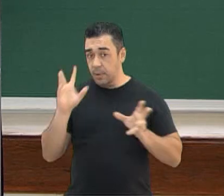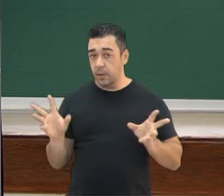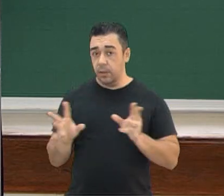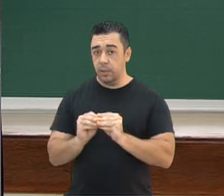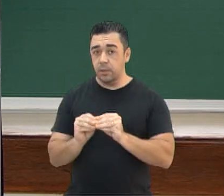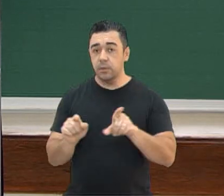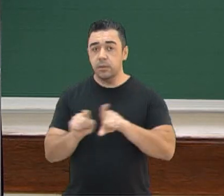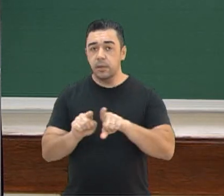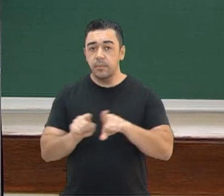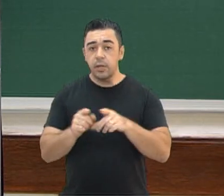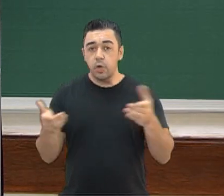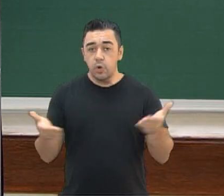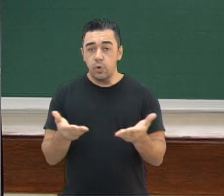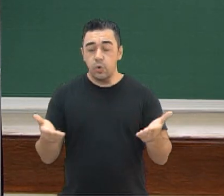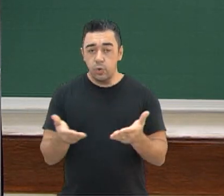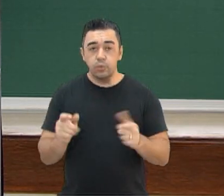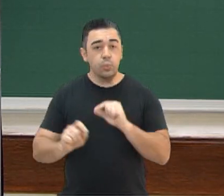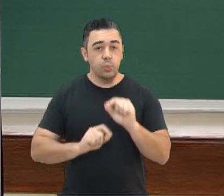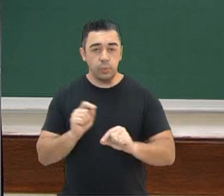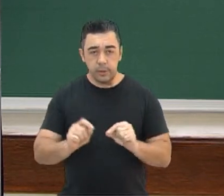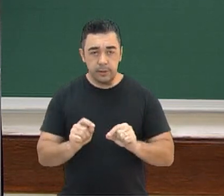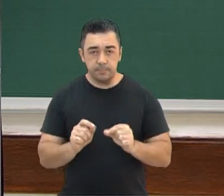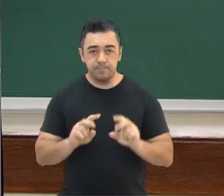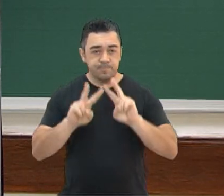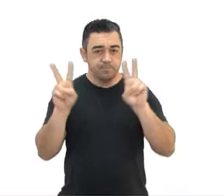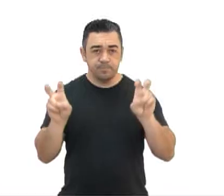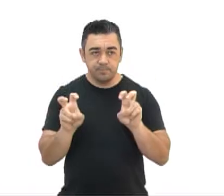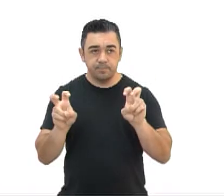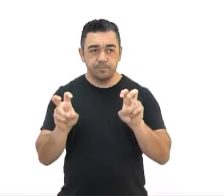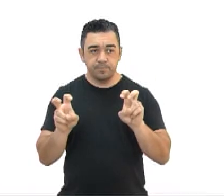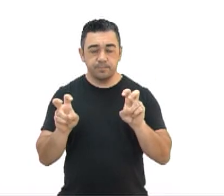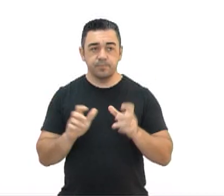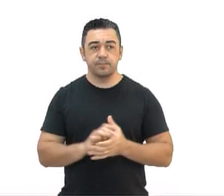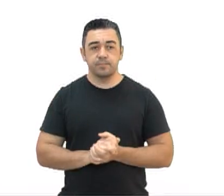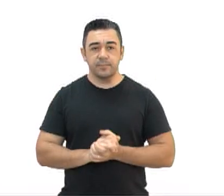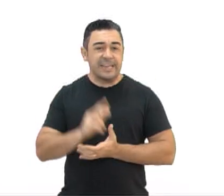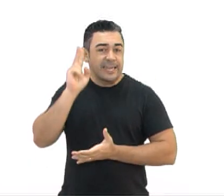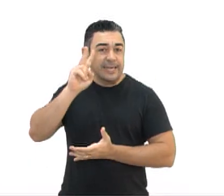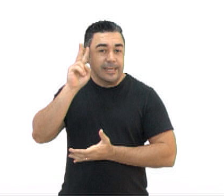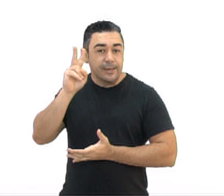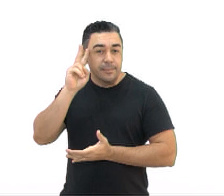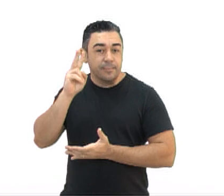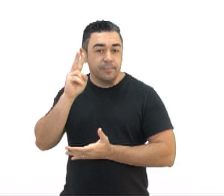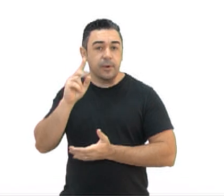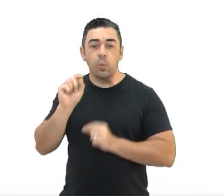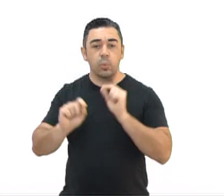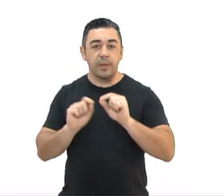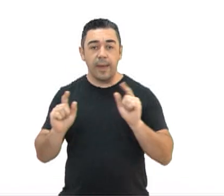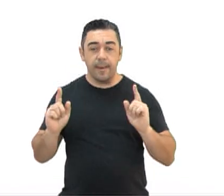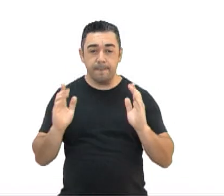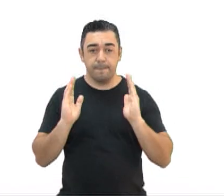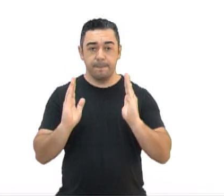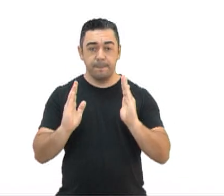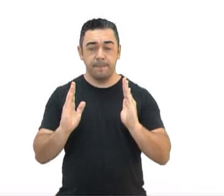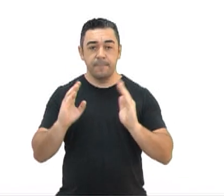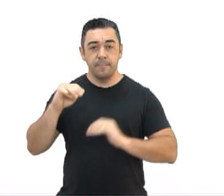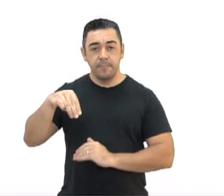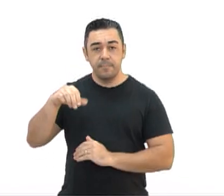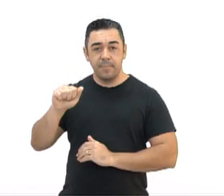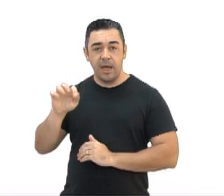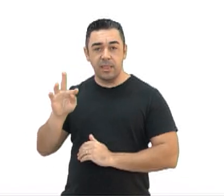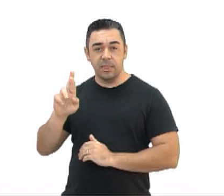e a retomada de hoje será sobre, certo? Relembrar conteúdos de matriz, lei de